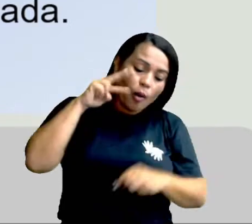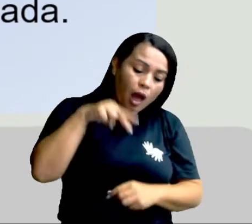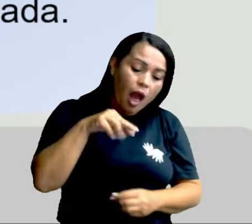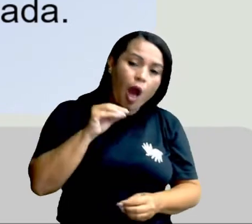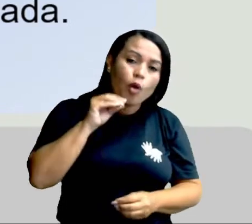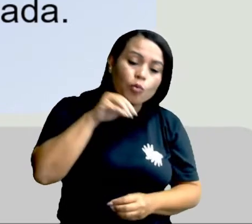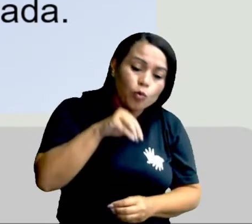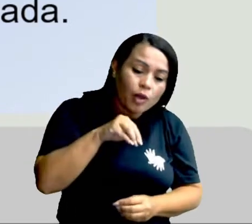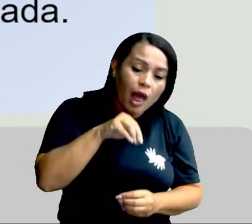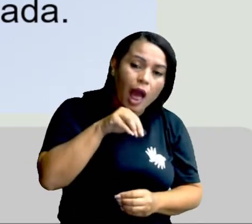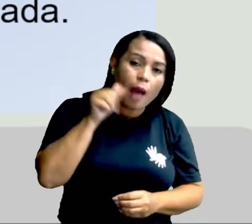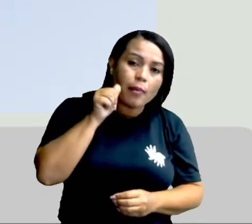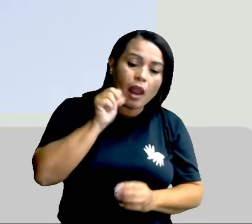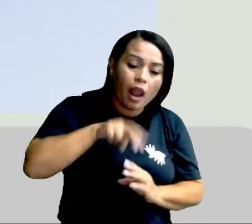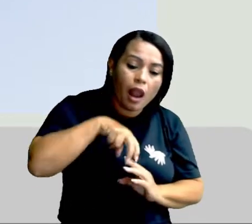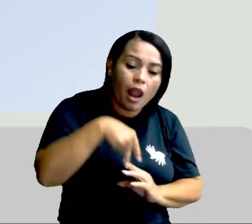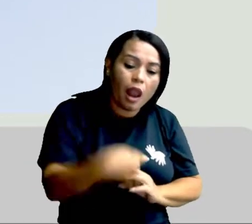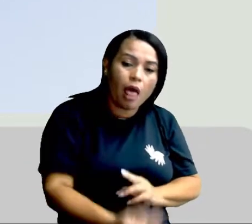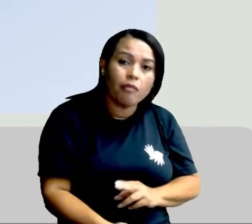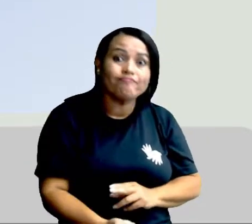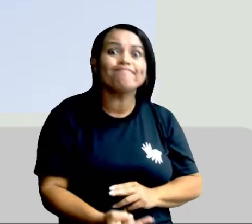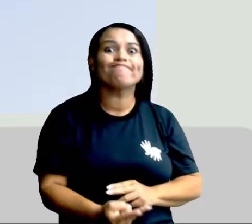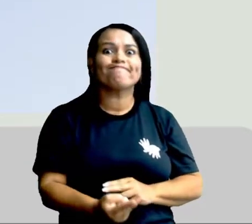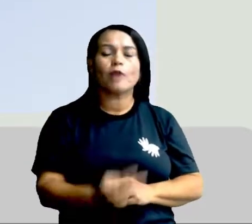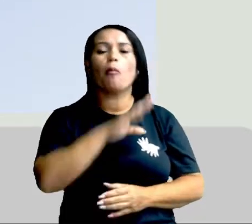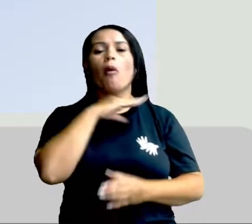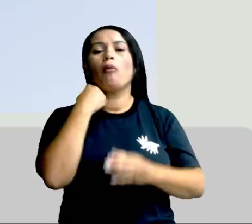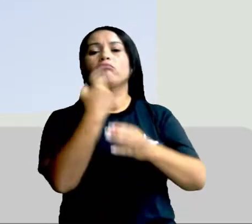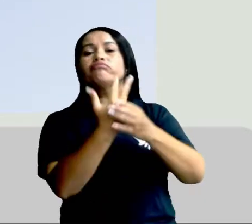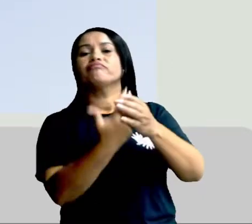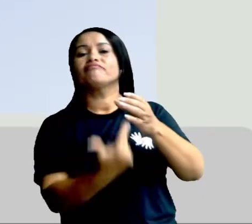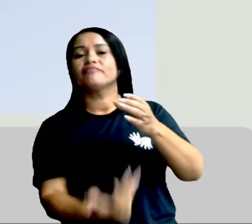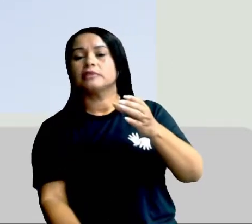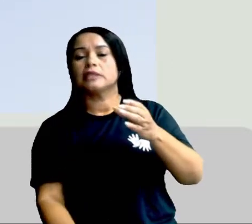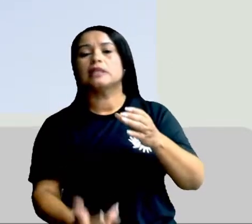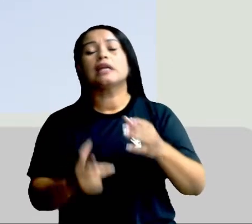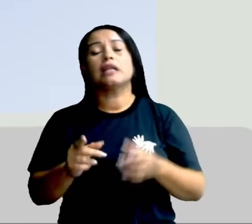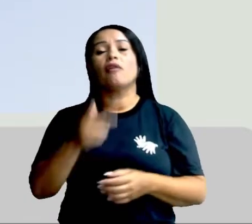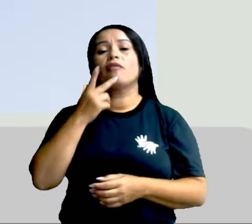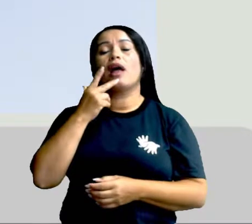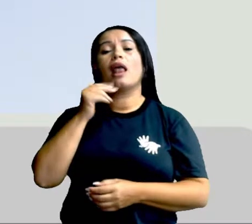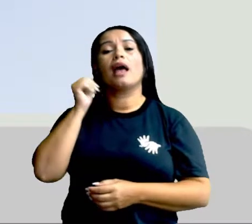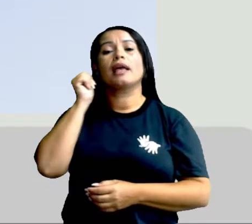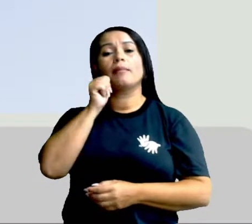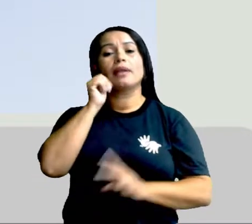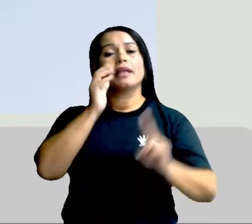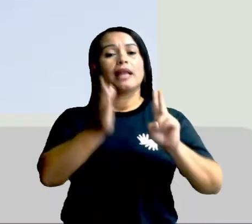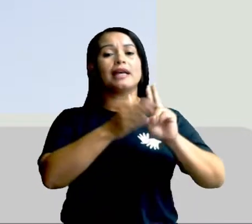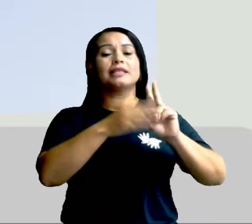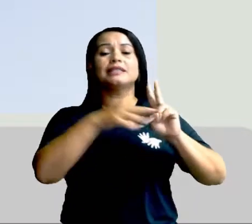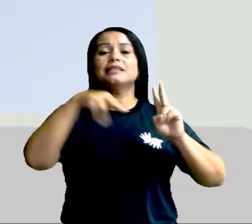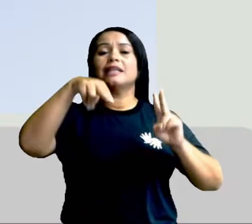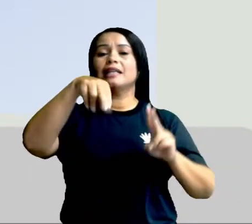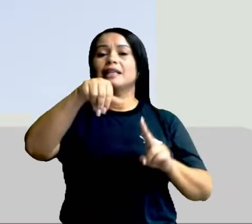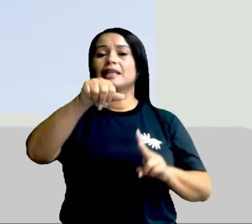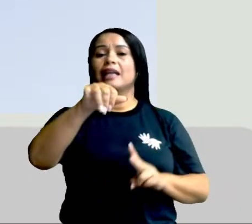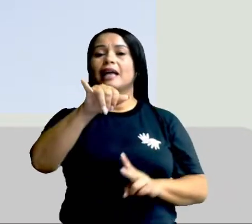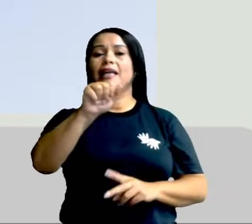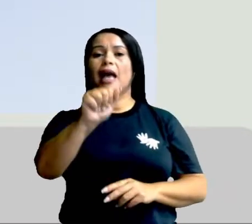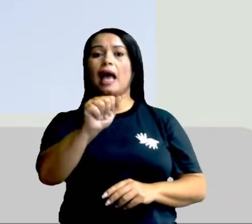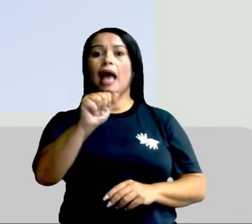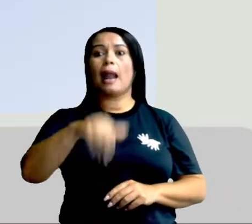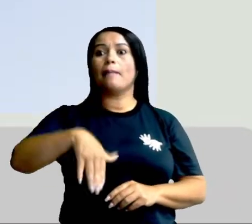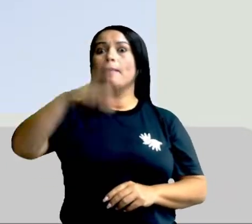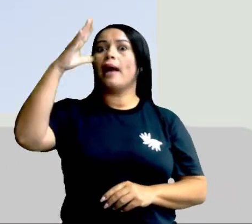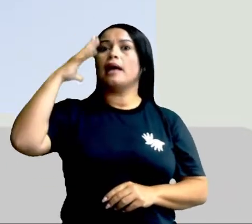estava apaixonada, ela se afogou. Então diz a lenda que a índia Nayá era a mais bela da